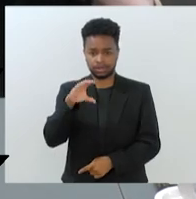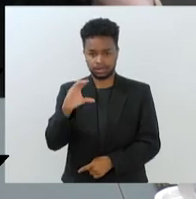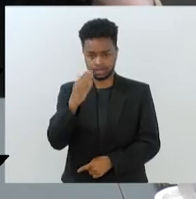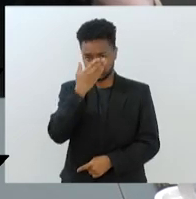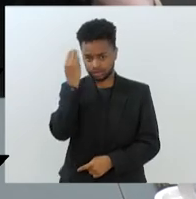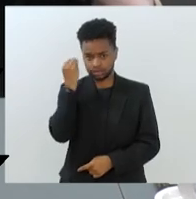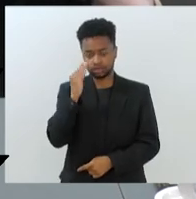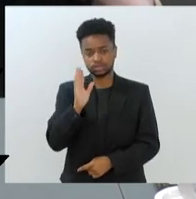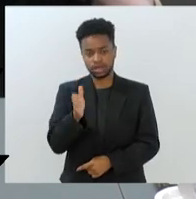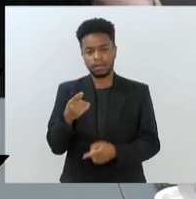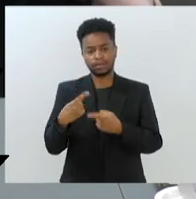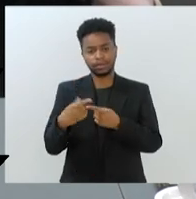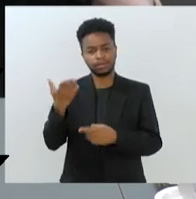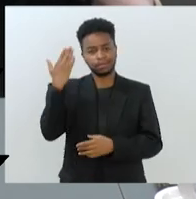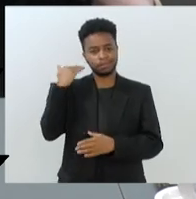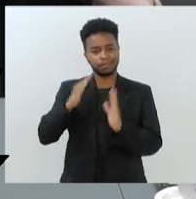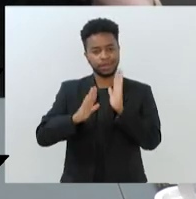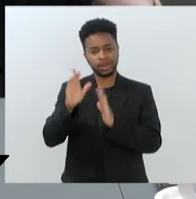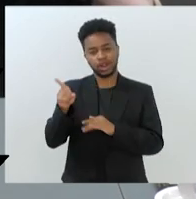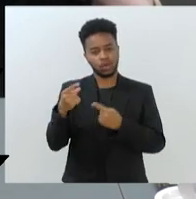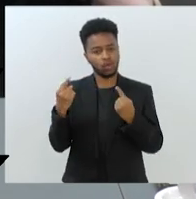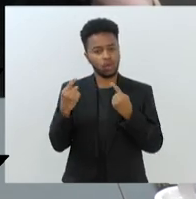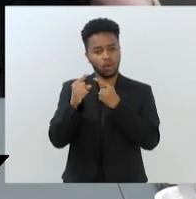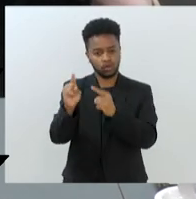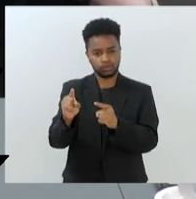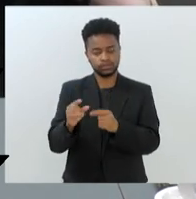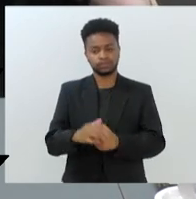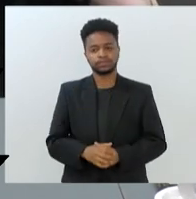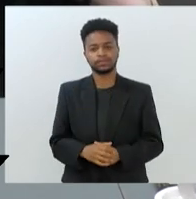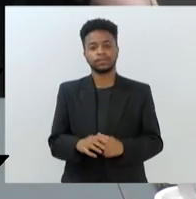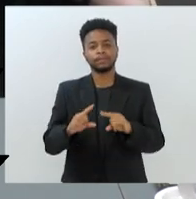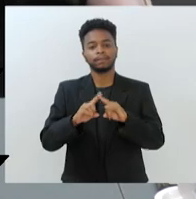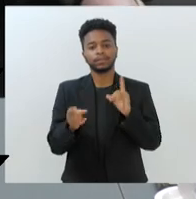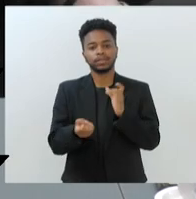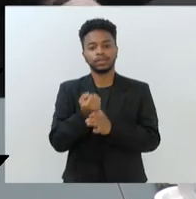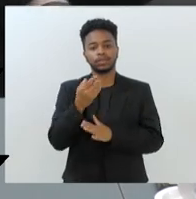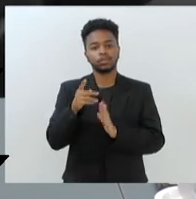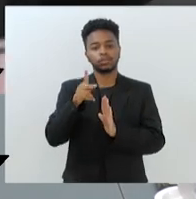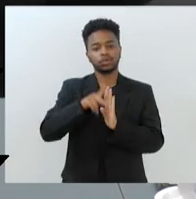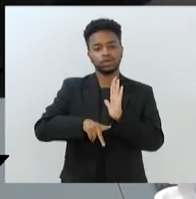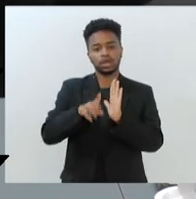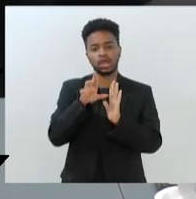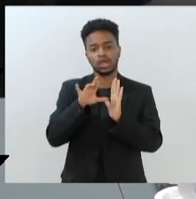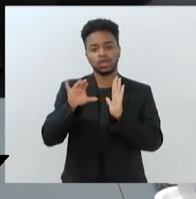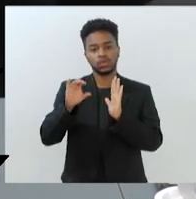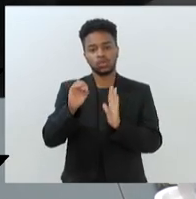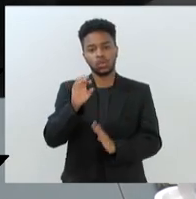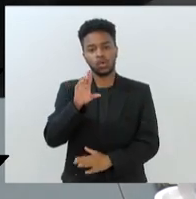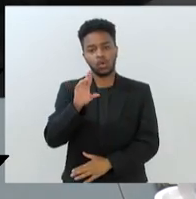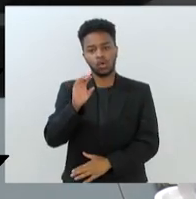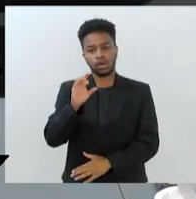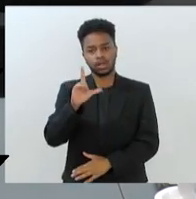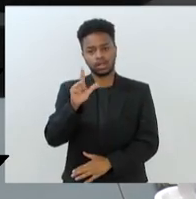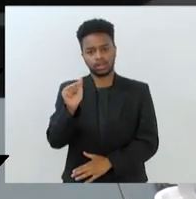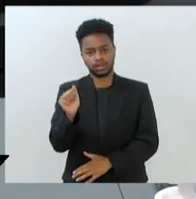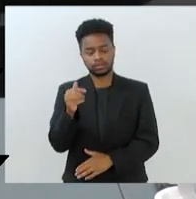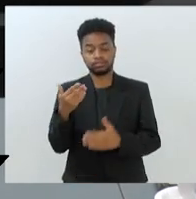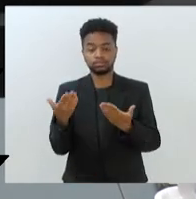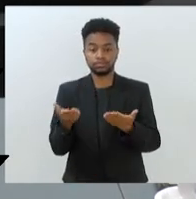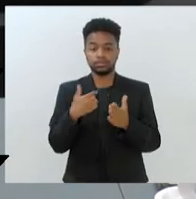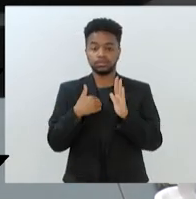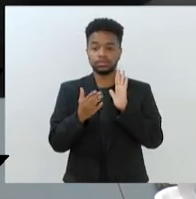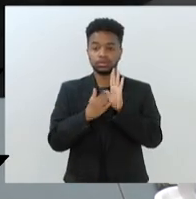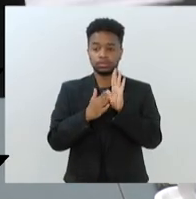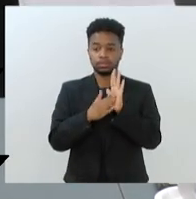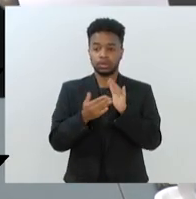época ele foi contra. Construímos o projeto Rio Orla, Então eu vou propor na